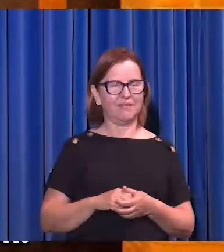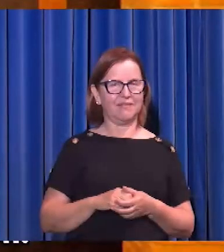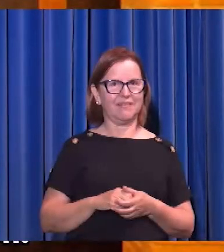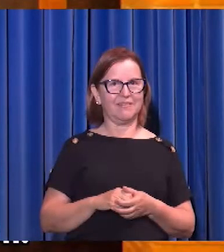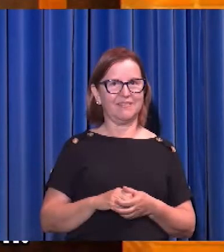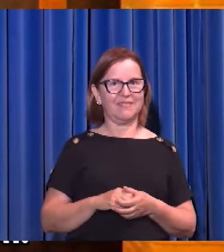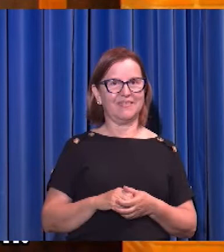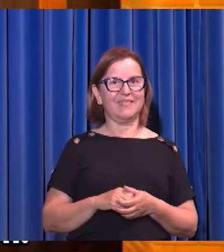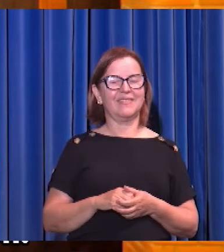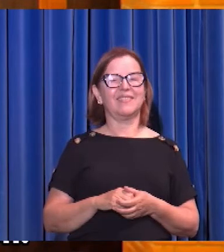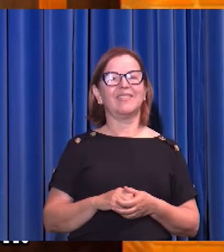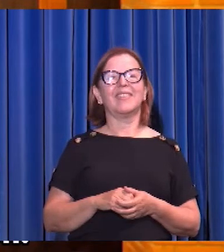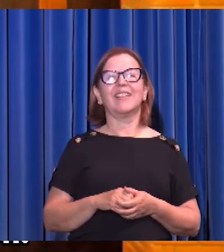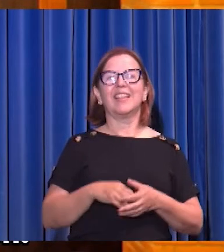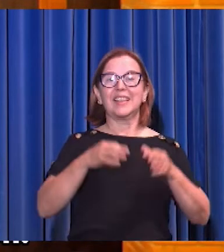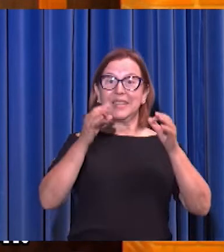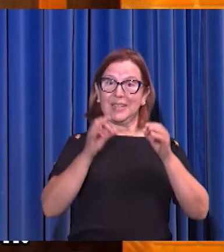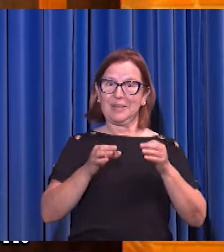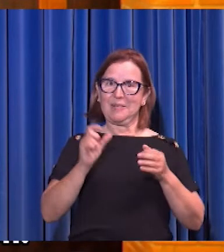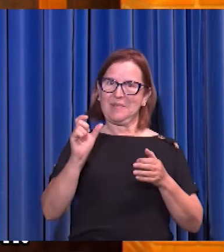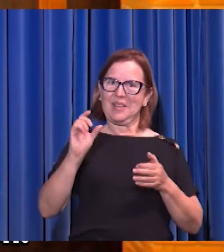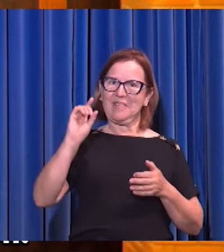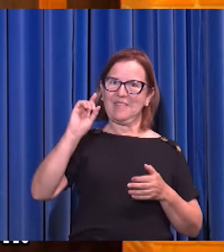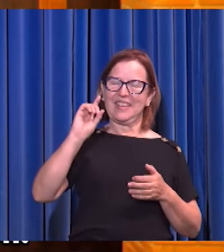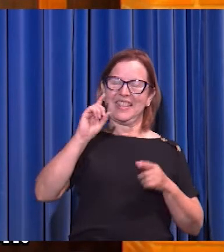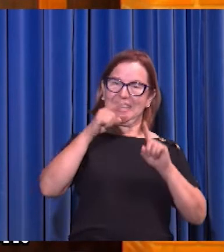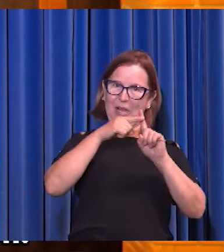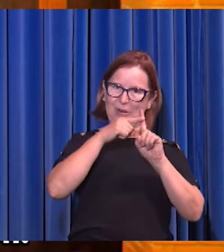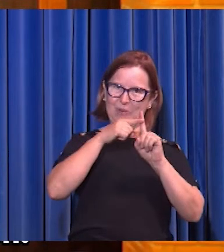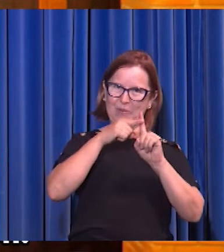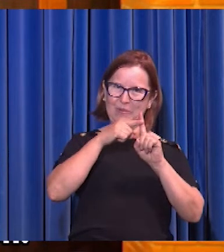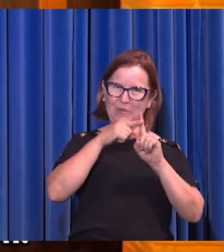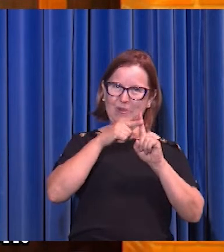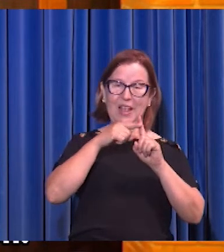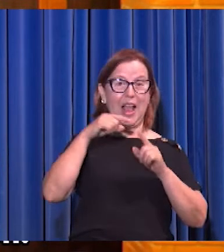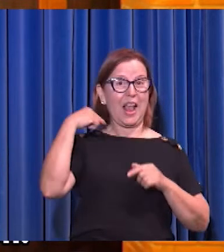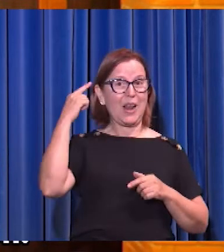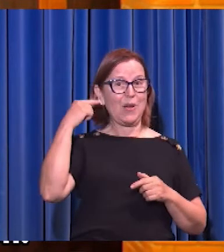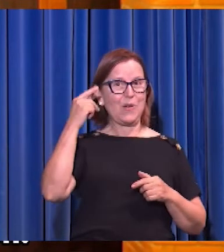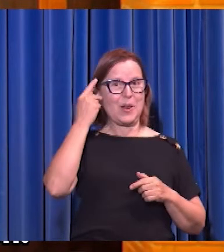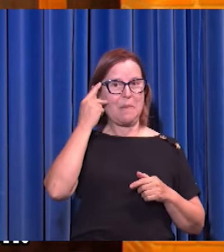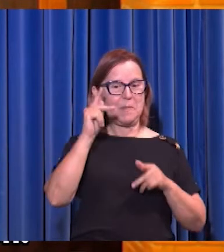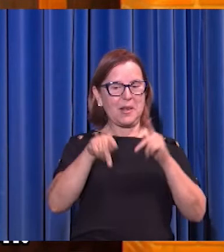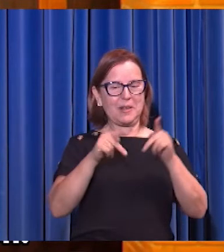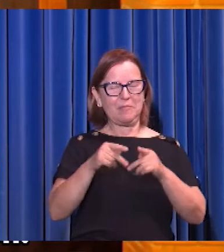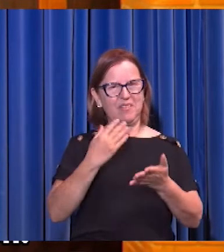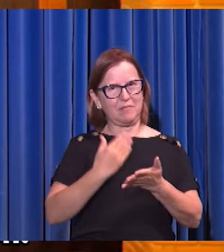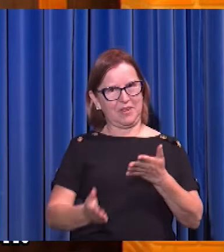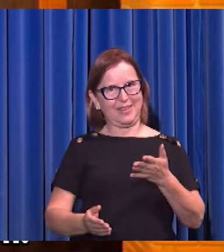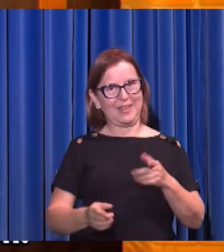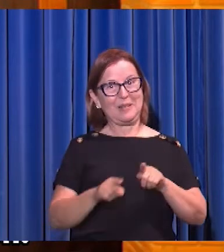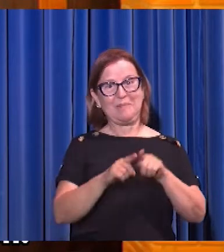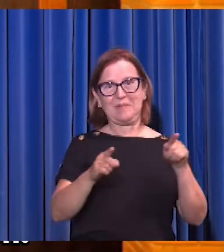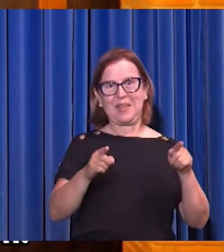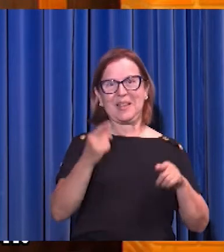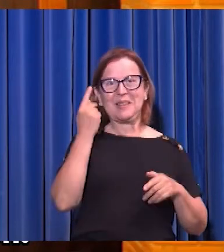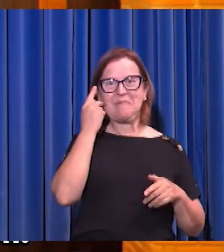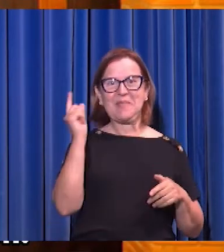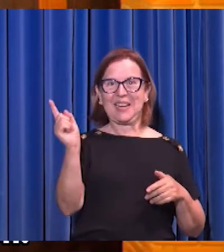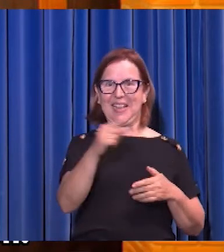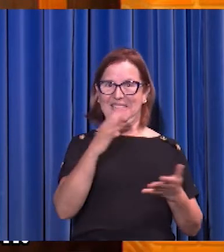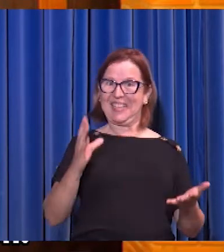Certamente, a palavra da cruz é loucura para os que se perdem, mas para nós que somos salvos, poder de